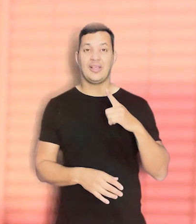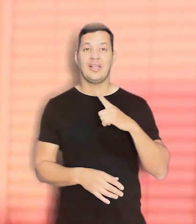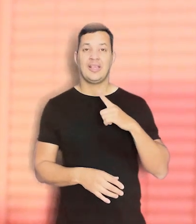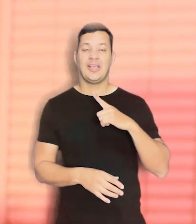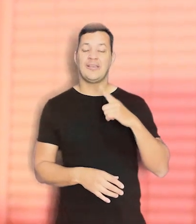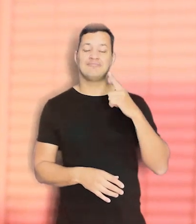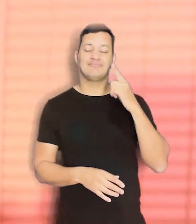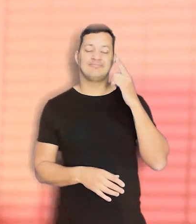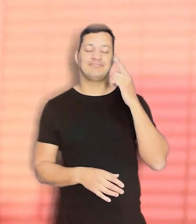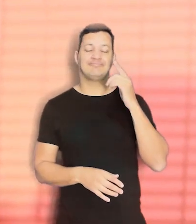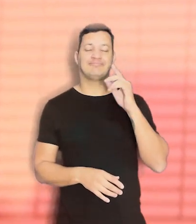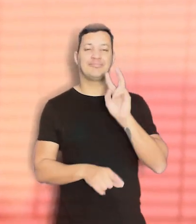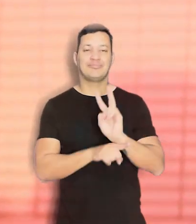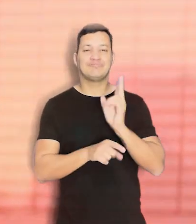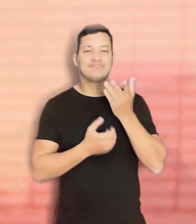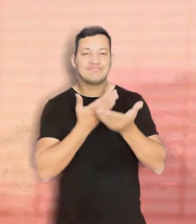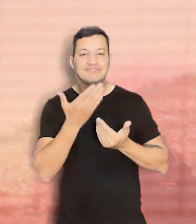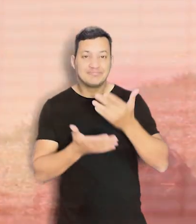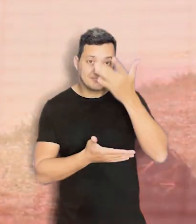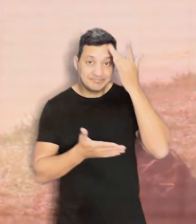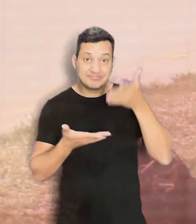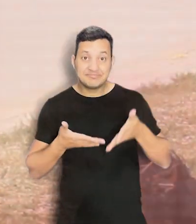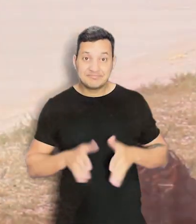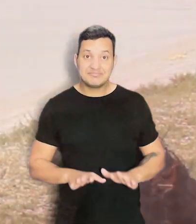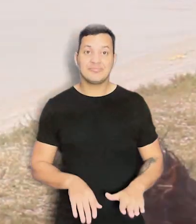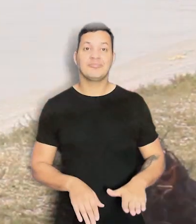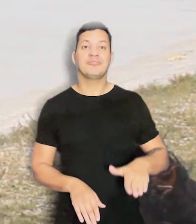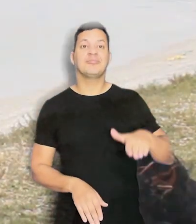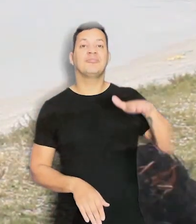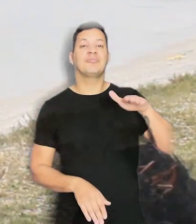dessa terra, dessa lagoa.